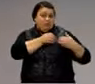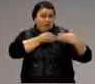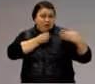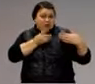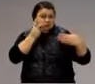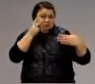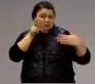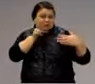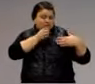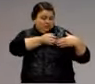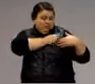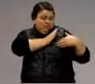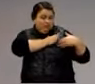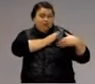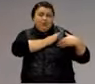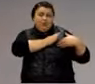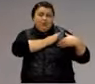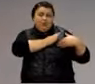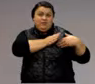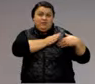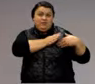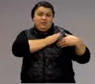vocês o coração.